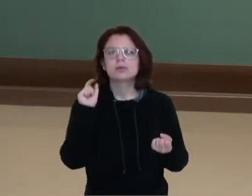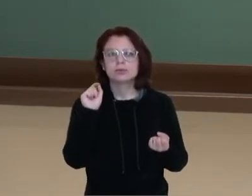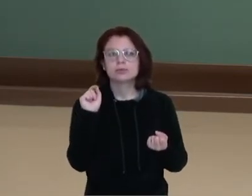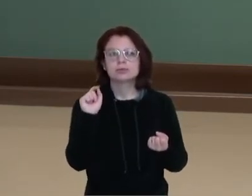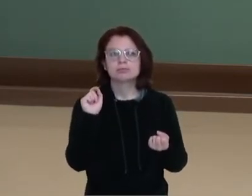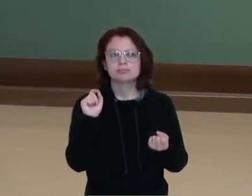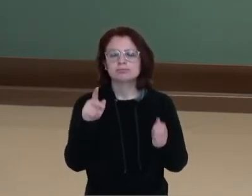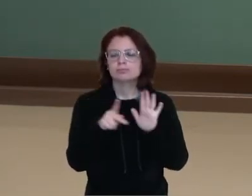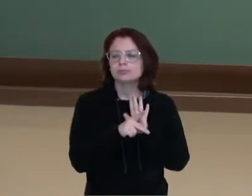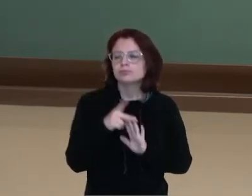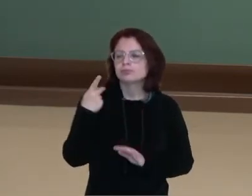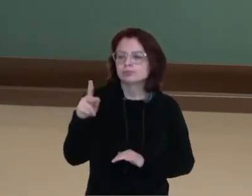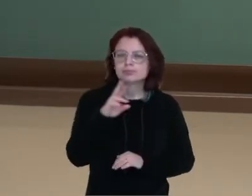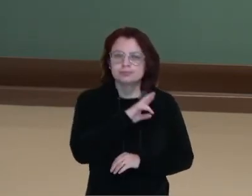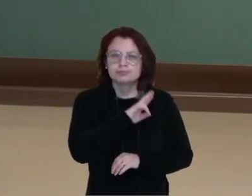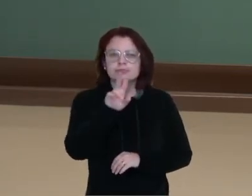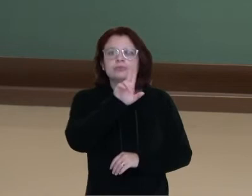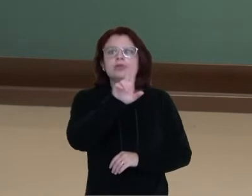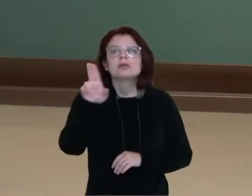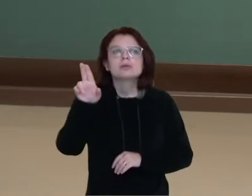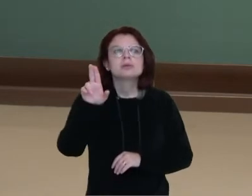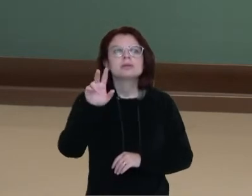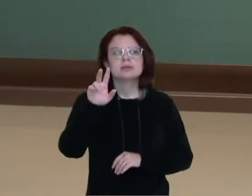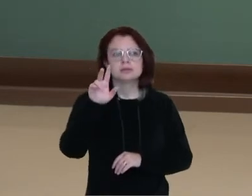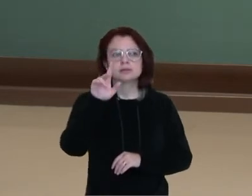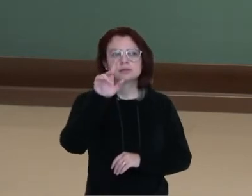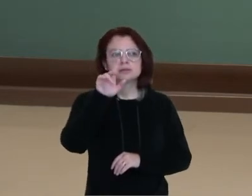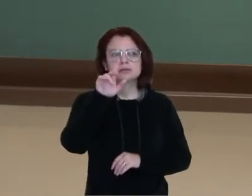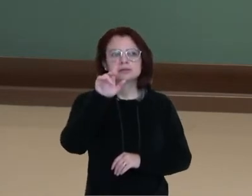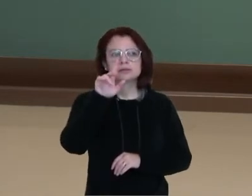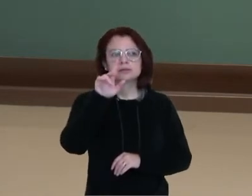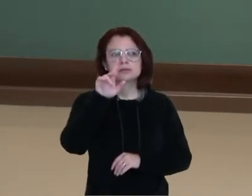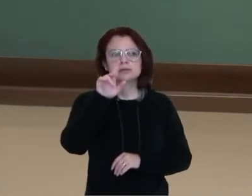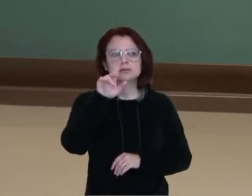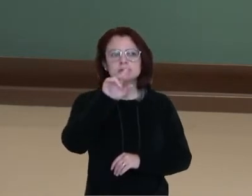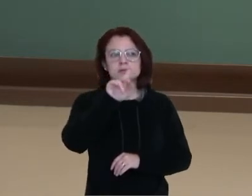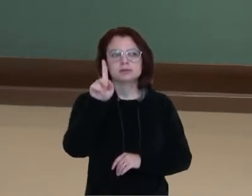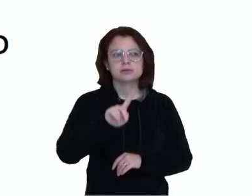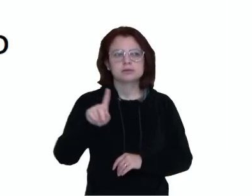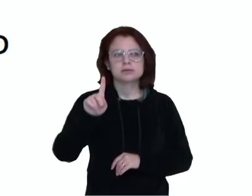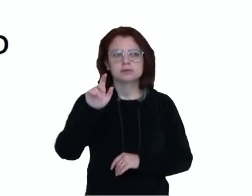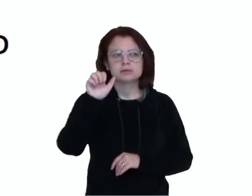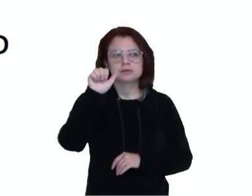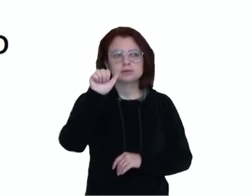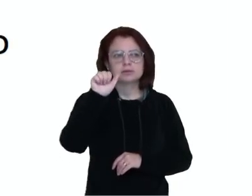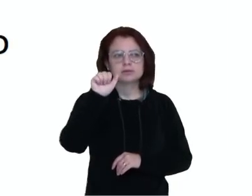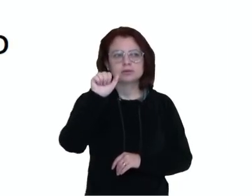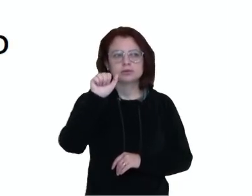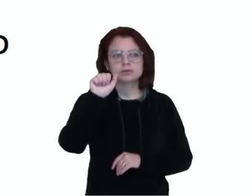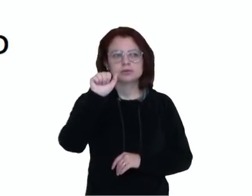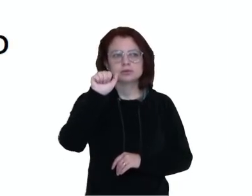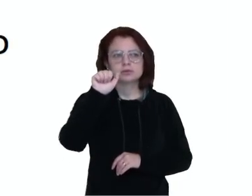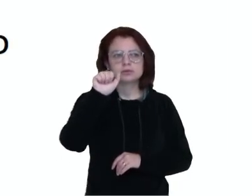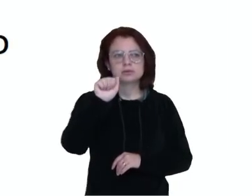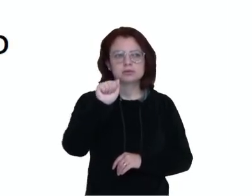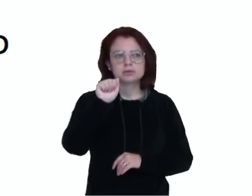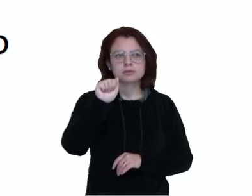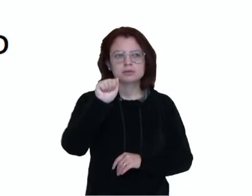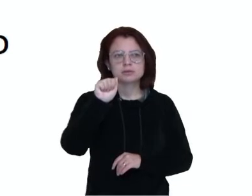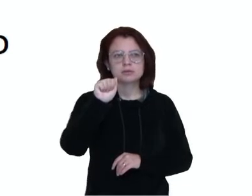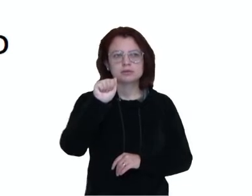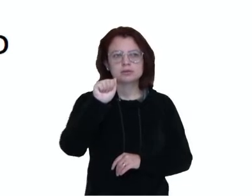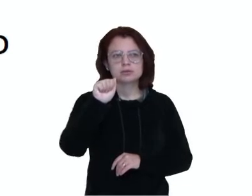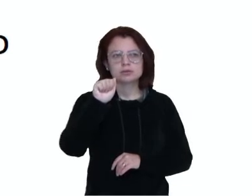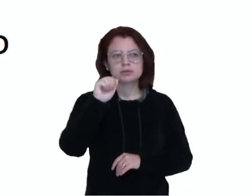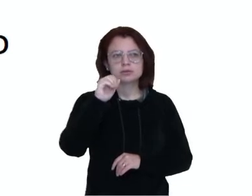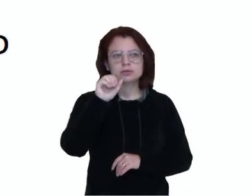defensor dessa religião, chamado Zaratustra. Inclusive, né, o Zaratustra, por isso o nome da religião